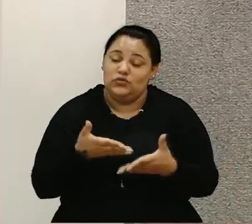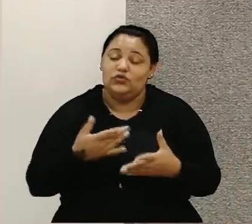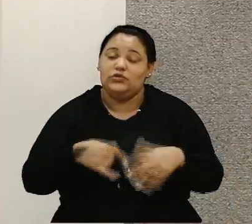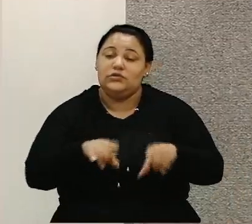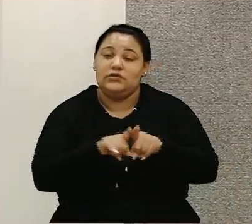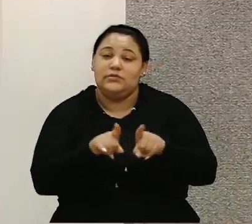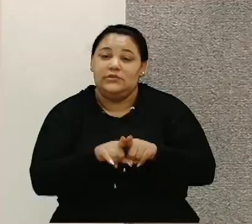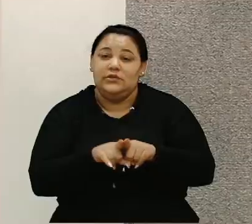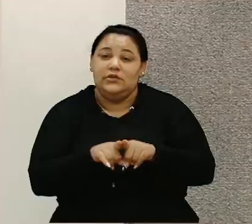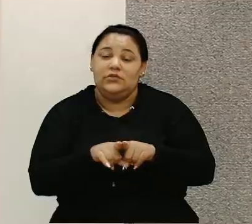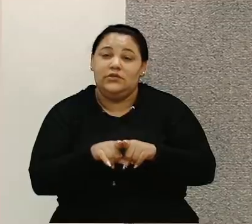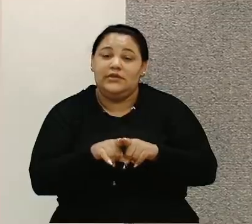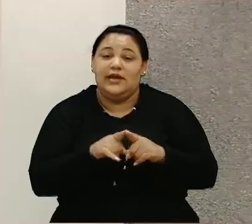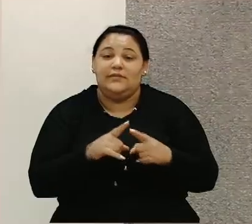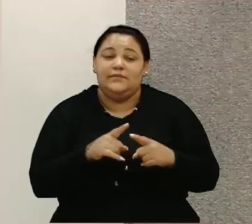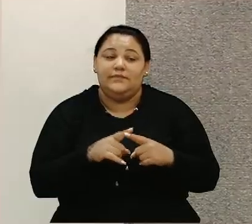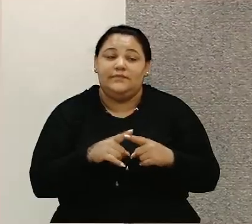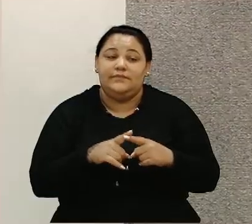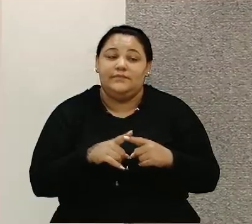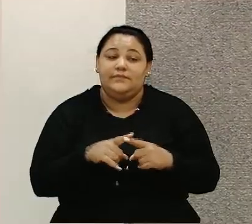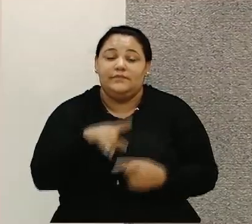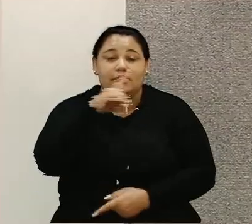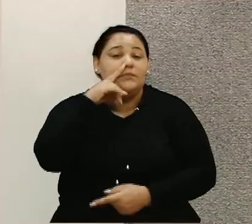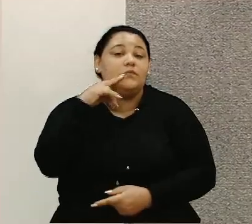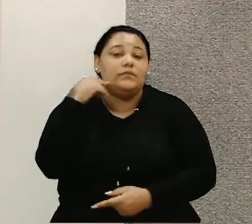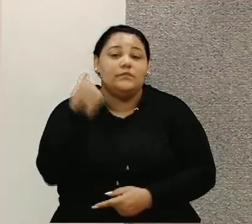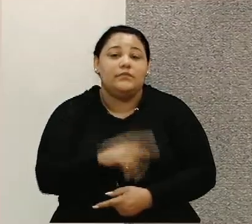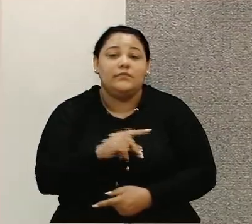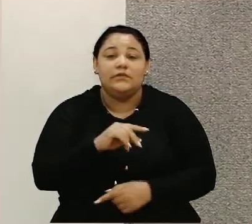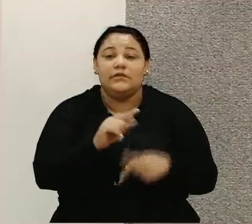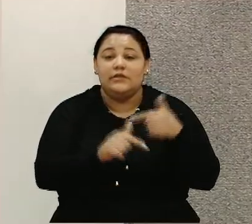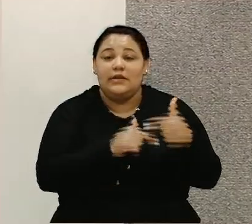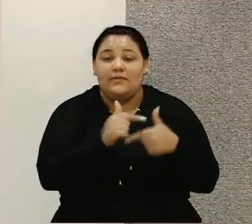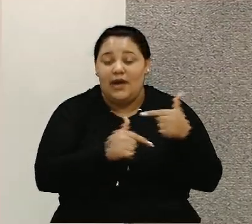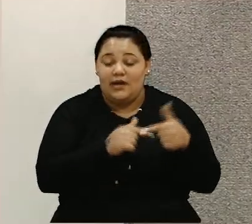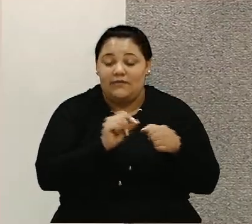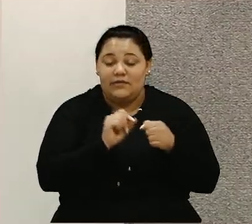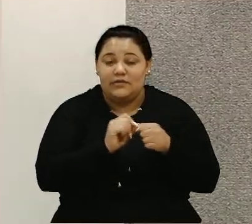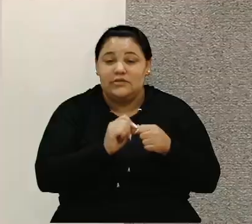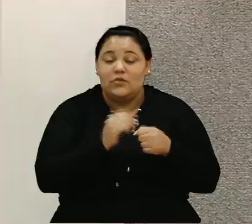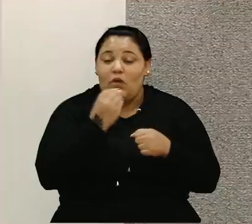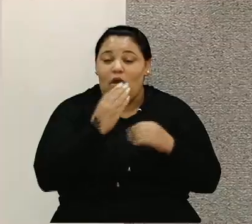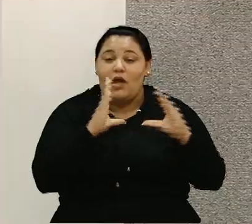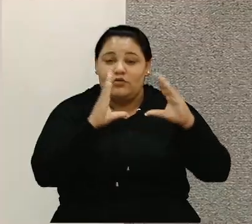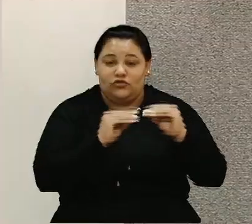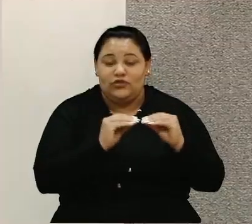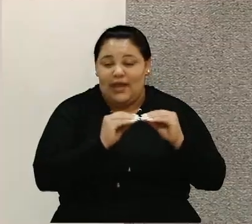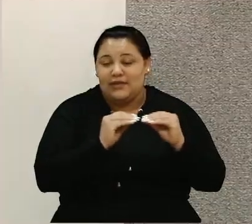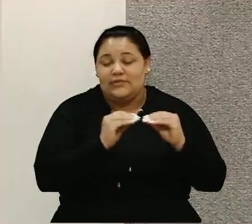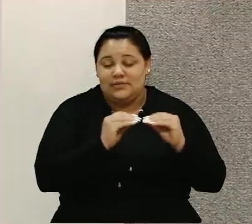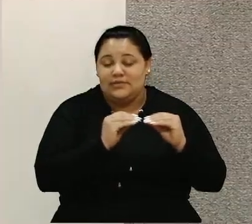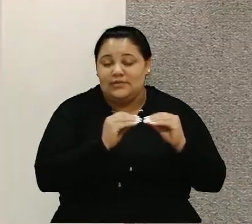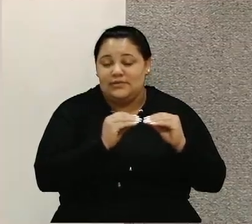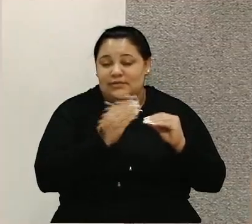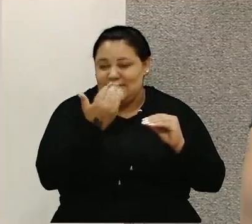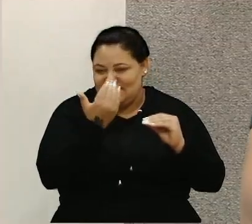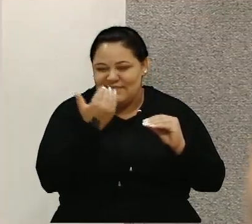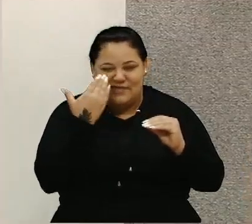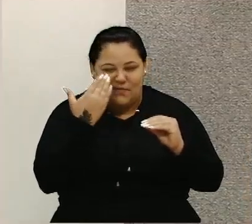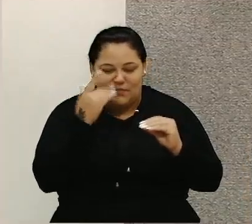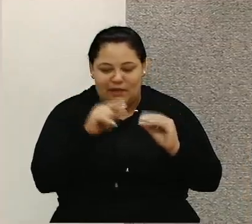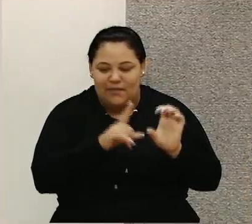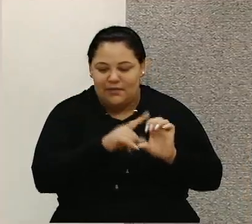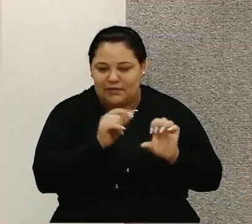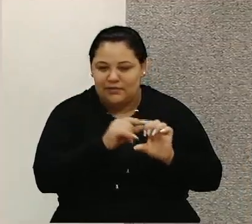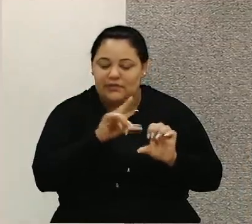na Rússia fazendo este trabalho missionário evangelístico através de jantares para empresários. Geralmente, pessoas que não vão adentrar a